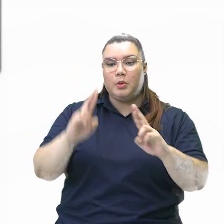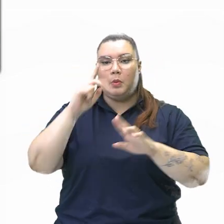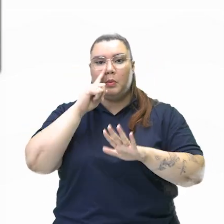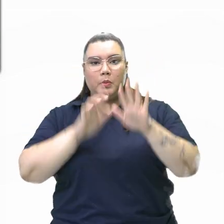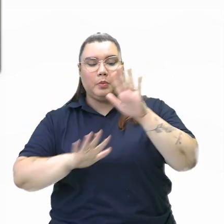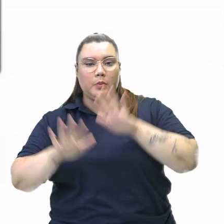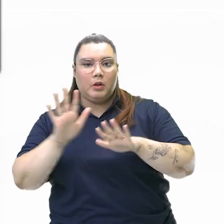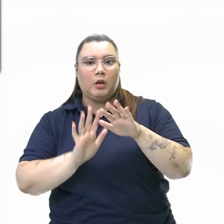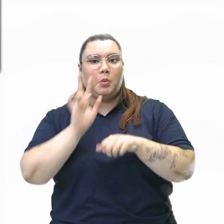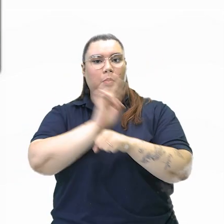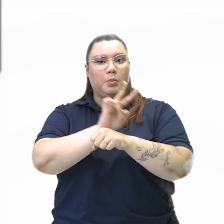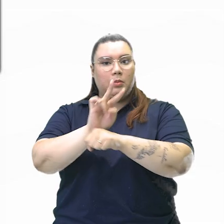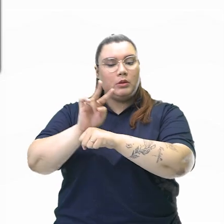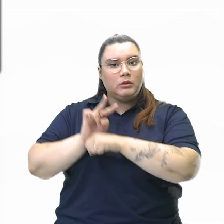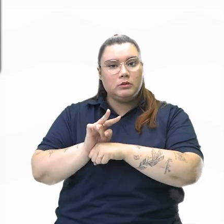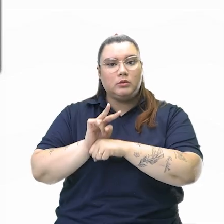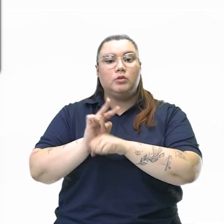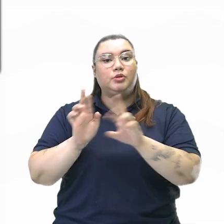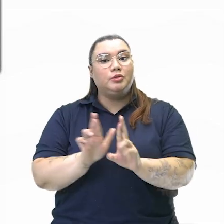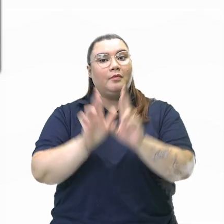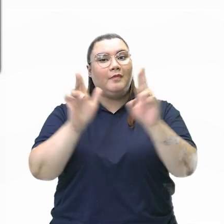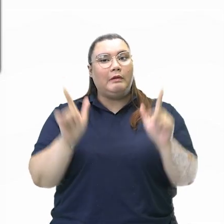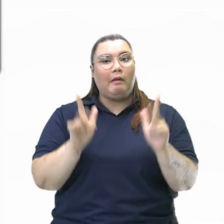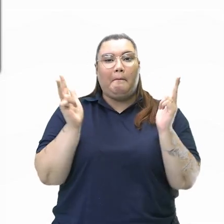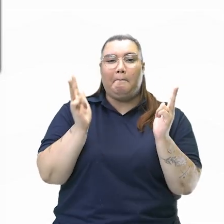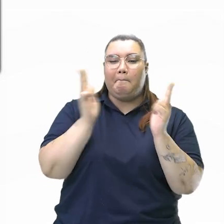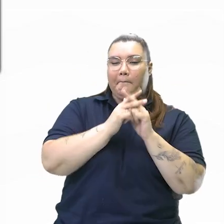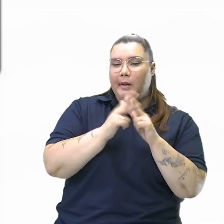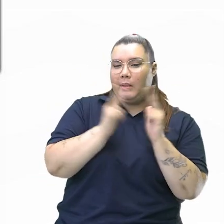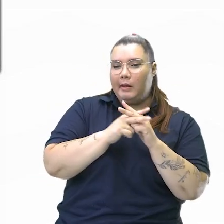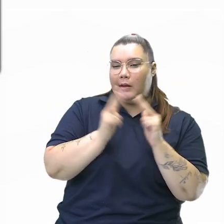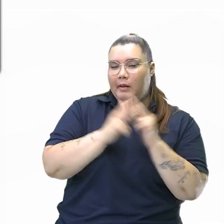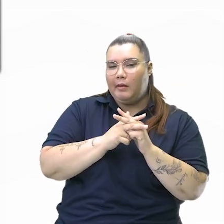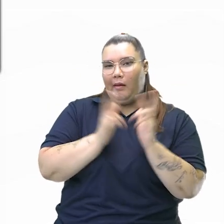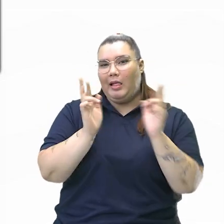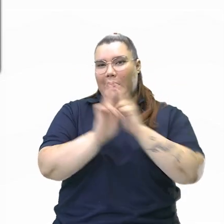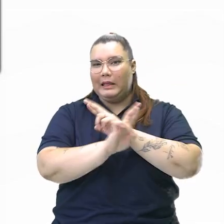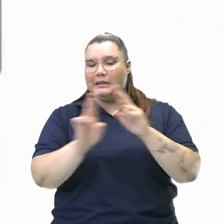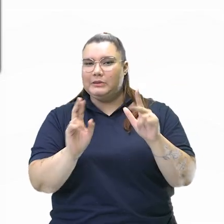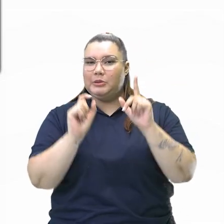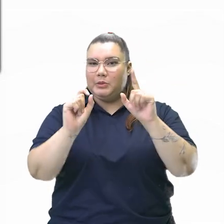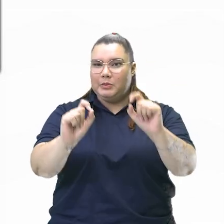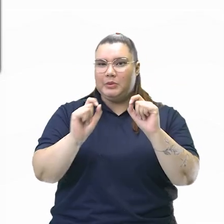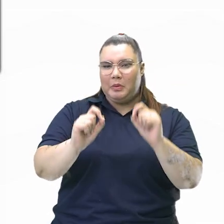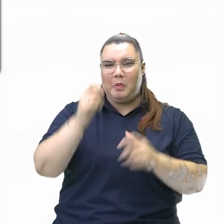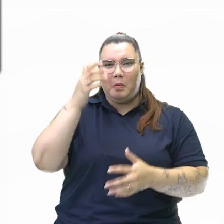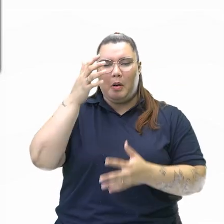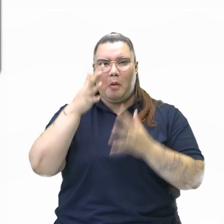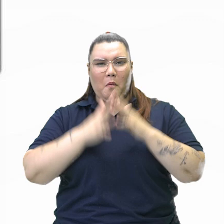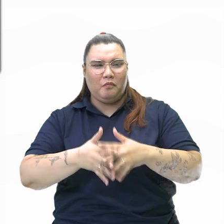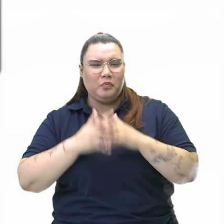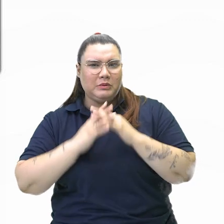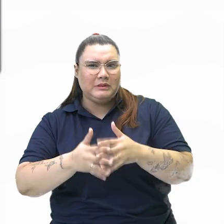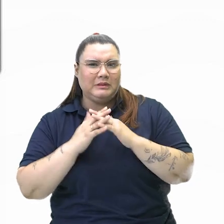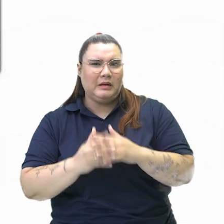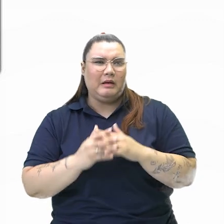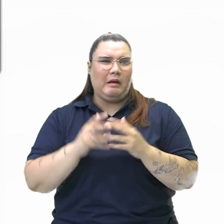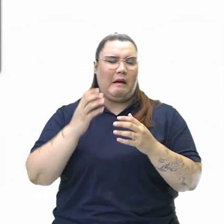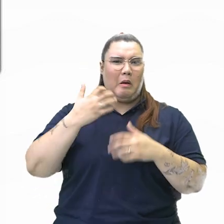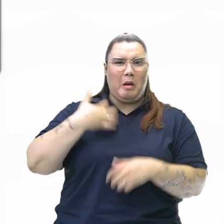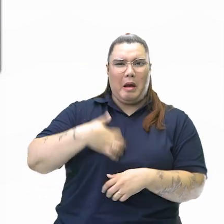e proteção, diferente da briga, que está mais relacionada ao quê? Confusão, sentimento de